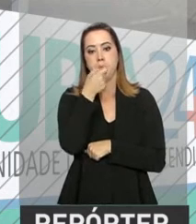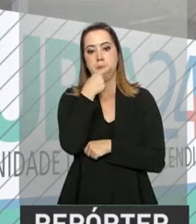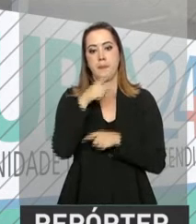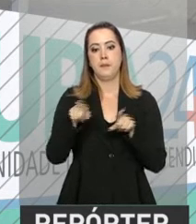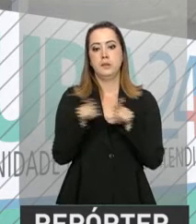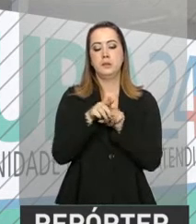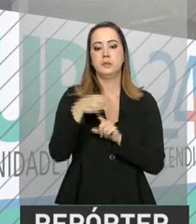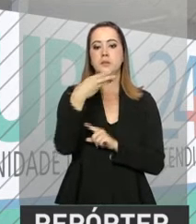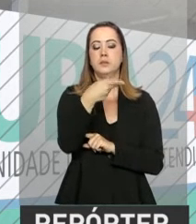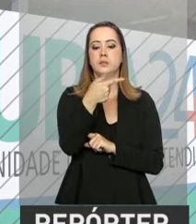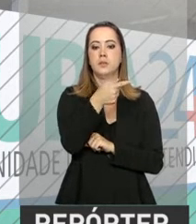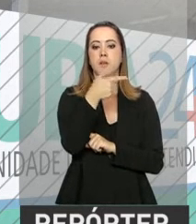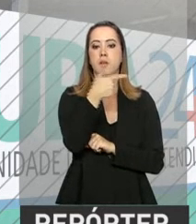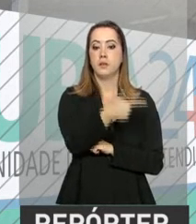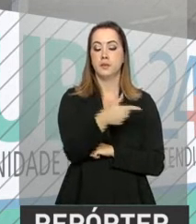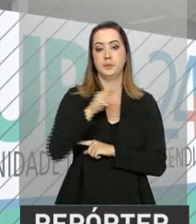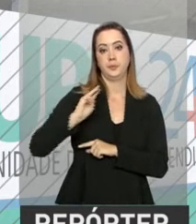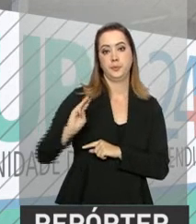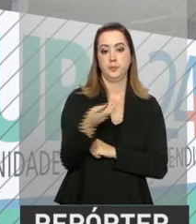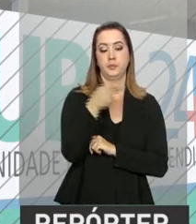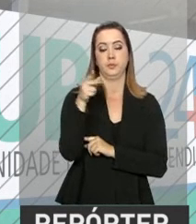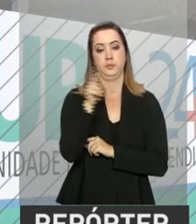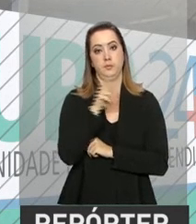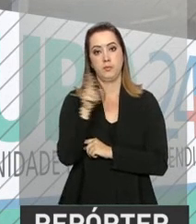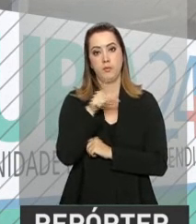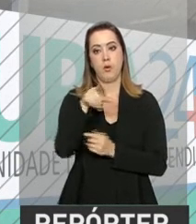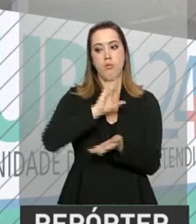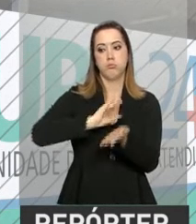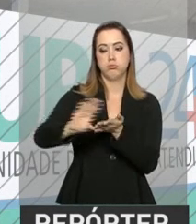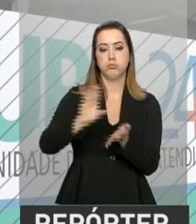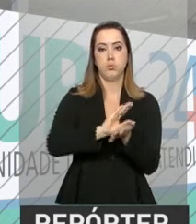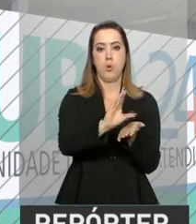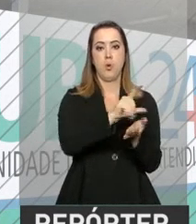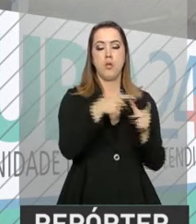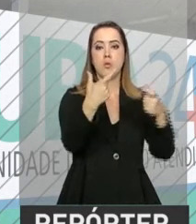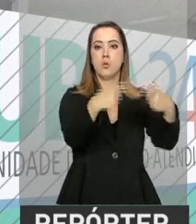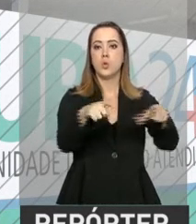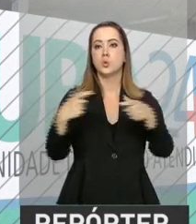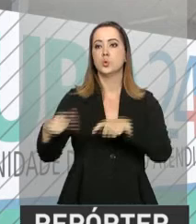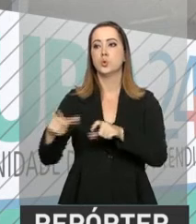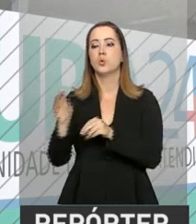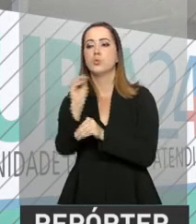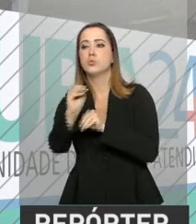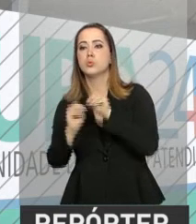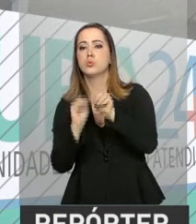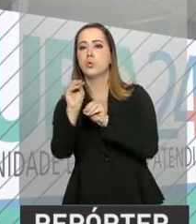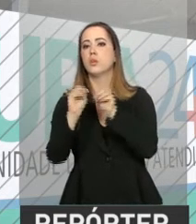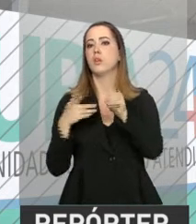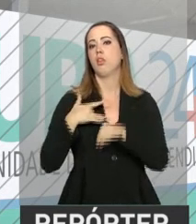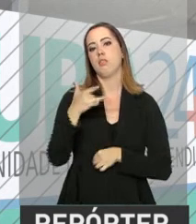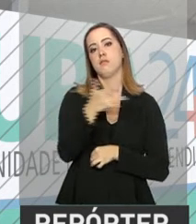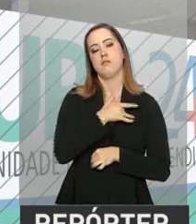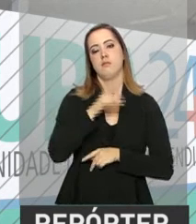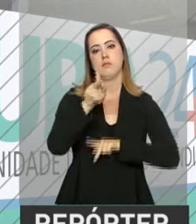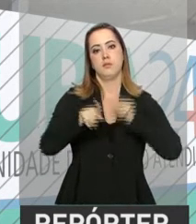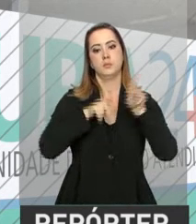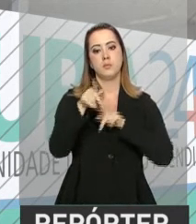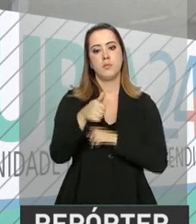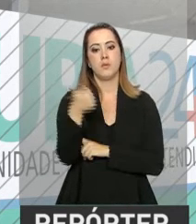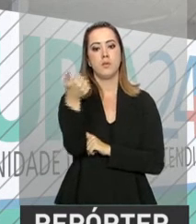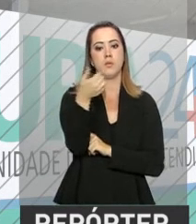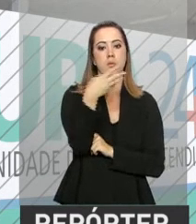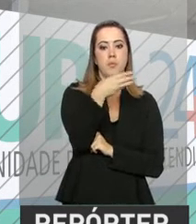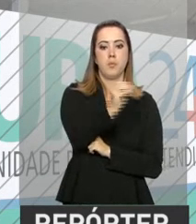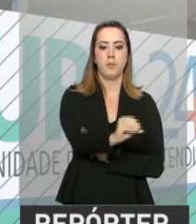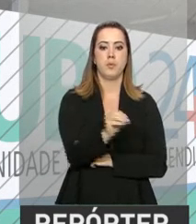216 santas casas e entidades filantrópicas de saúde por ano pra prestar em 1.400